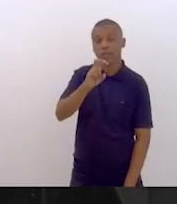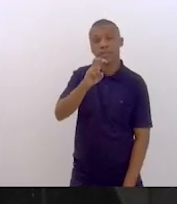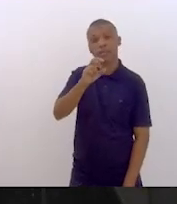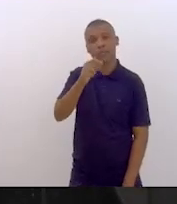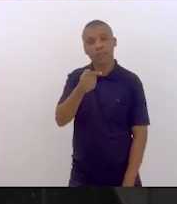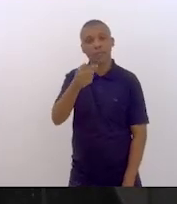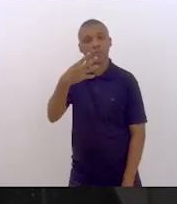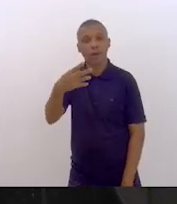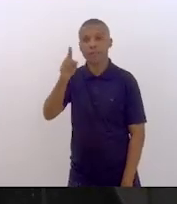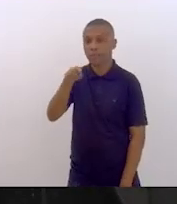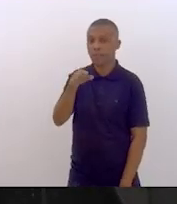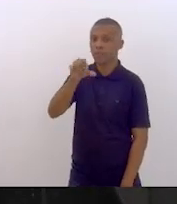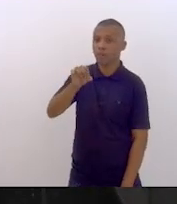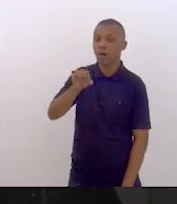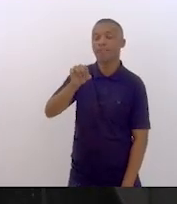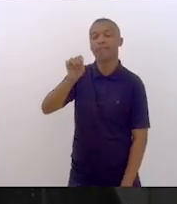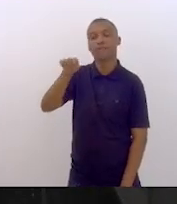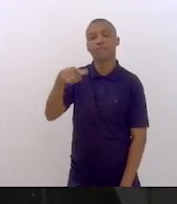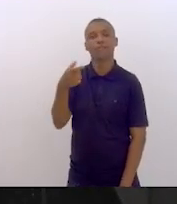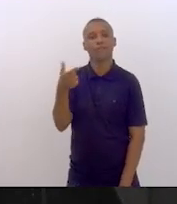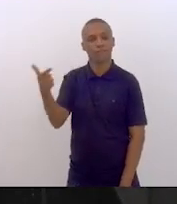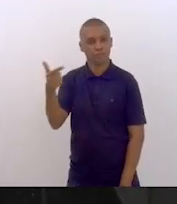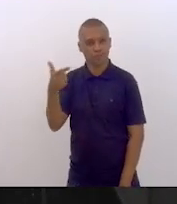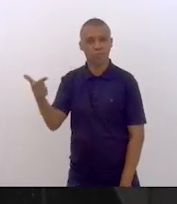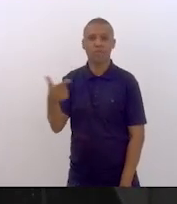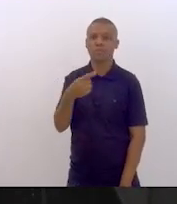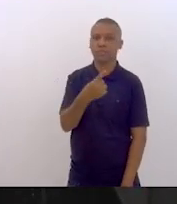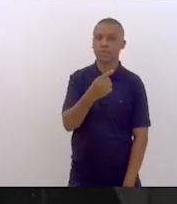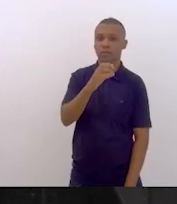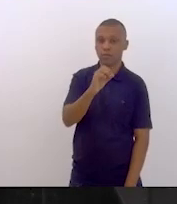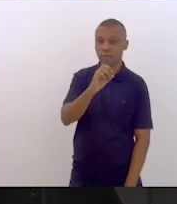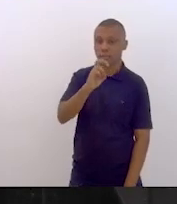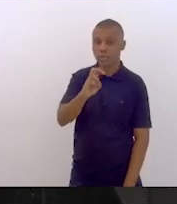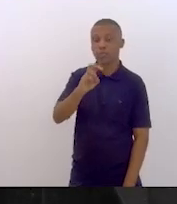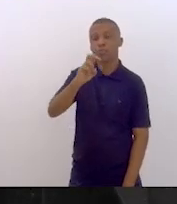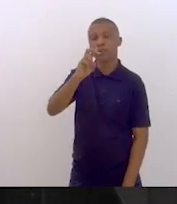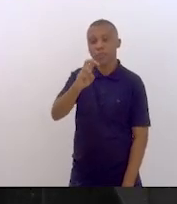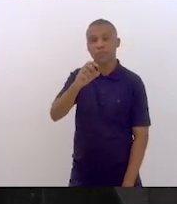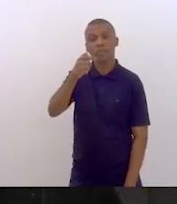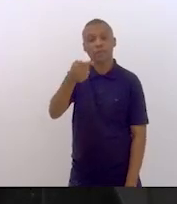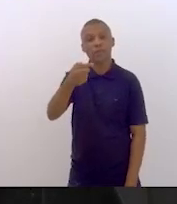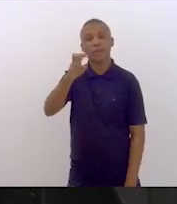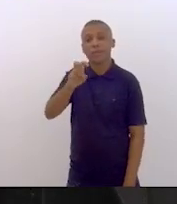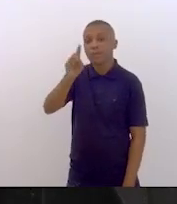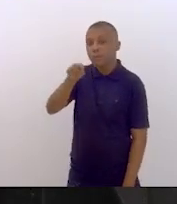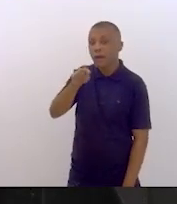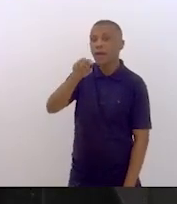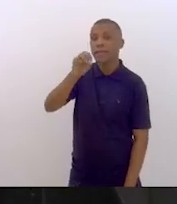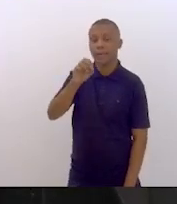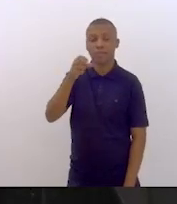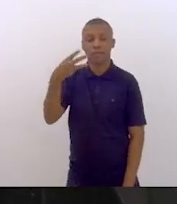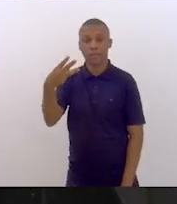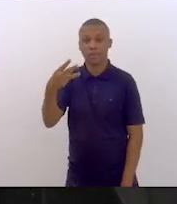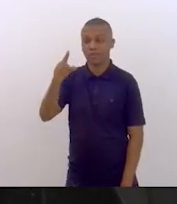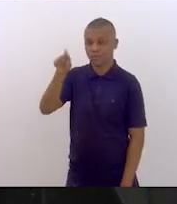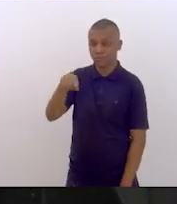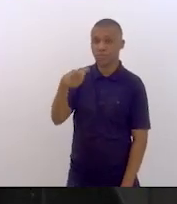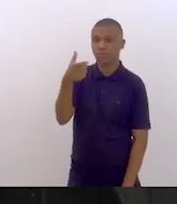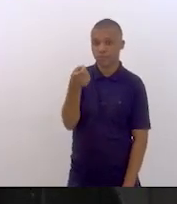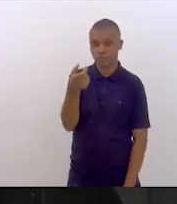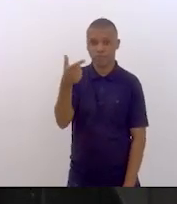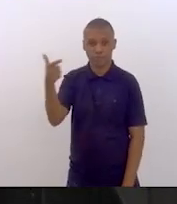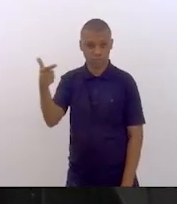574-9 de 22 e 105 5753 de 22